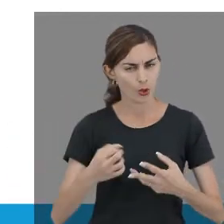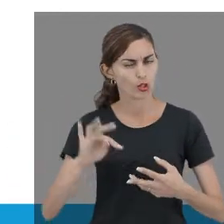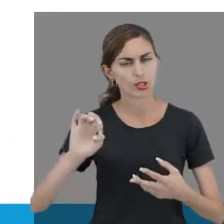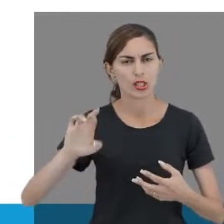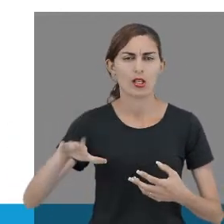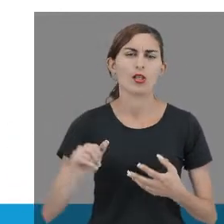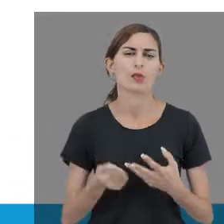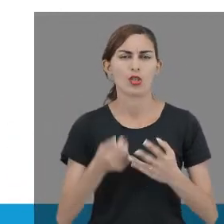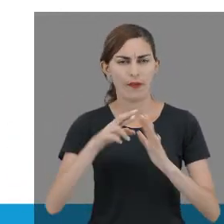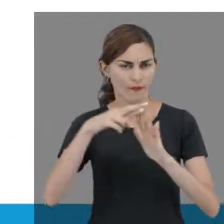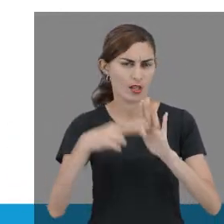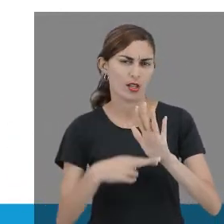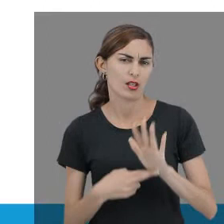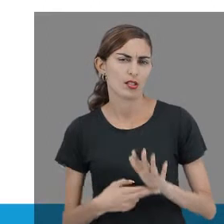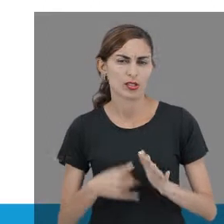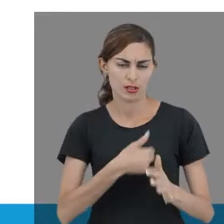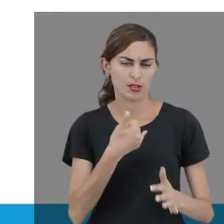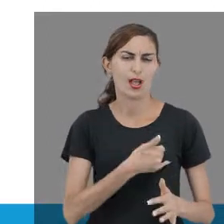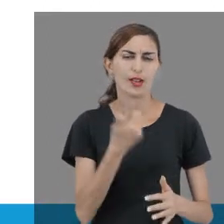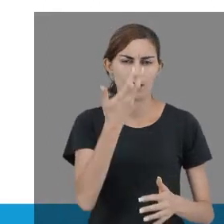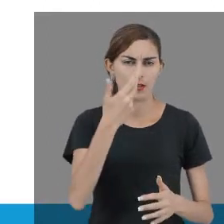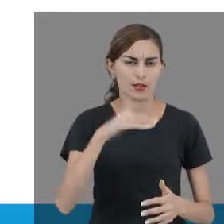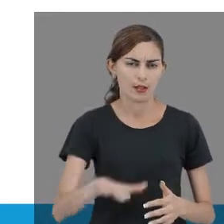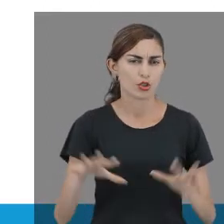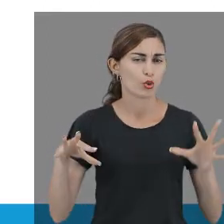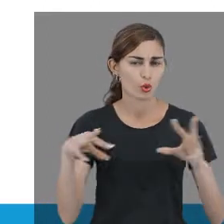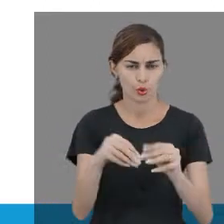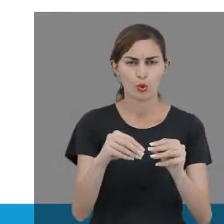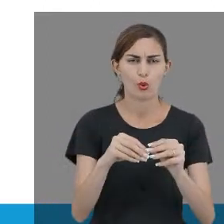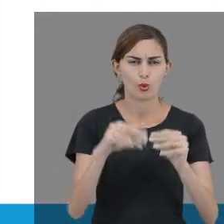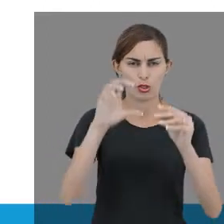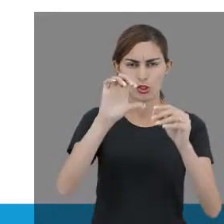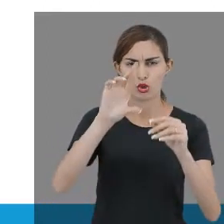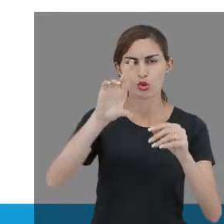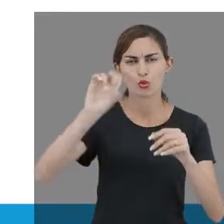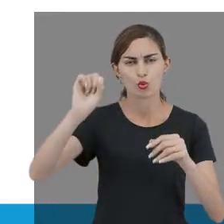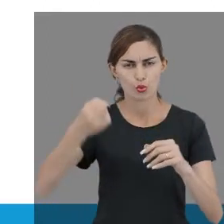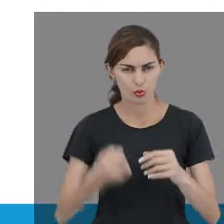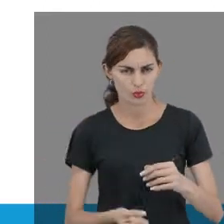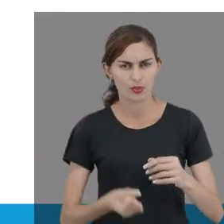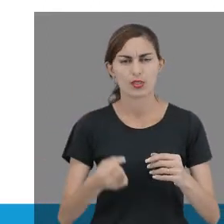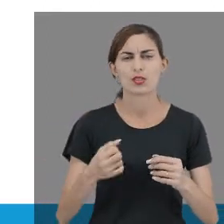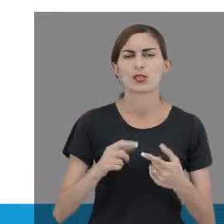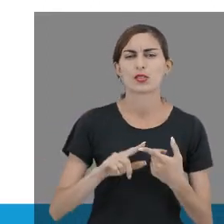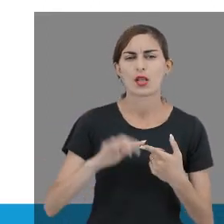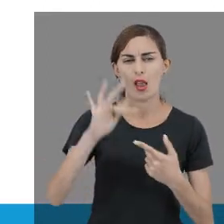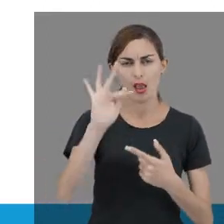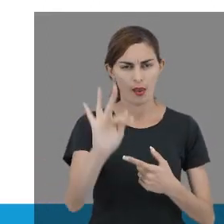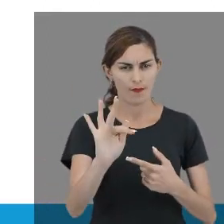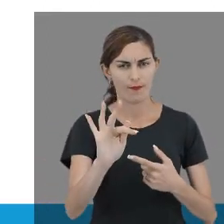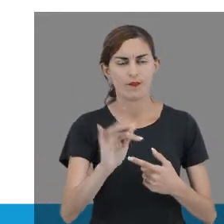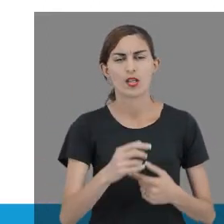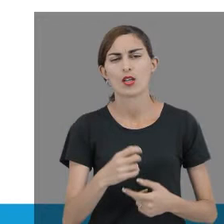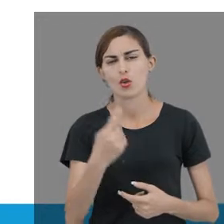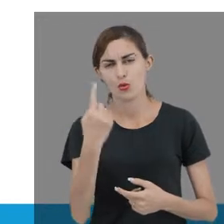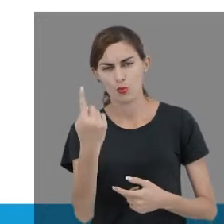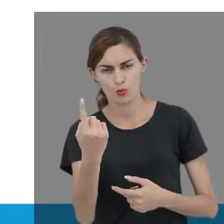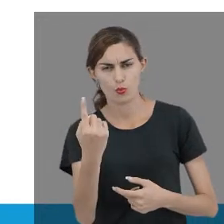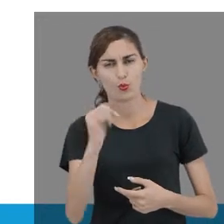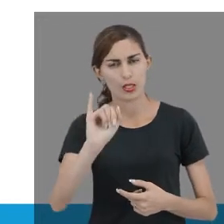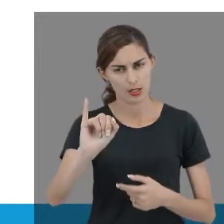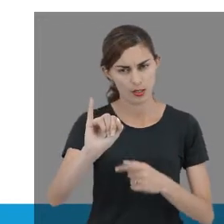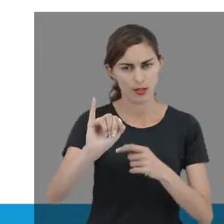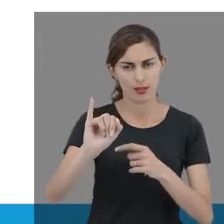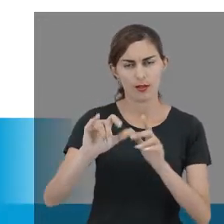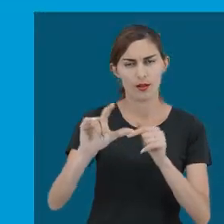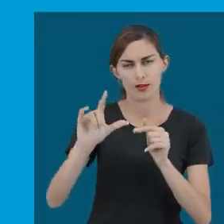Ela usa de referência a idade da criança e todas essas curvas estão nos anexos F, I1 e I